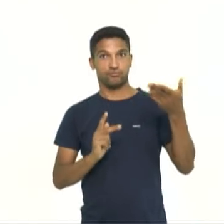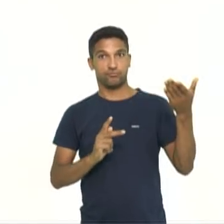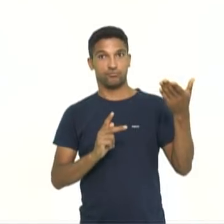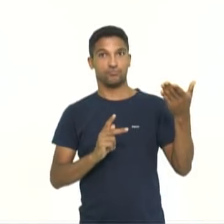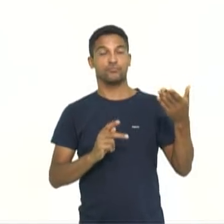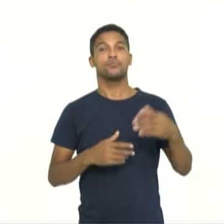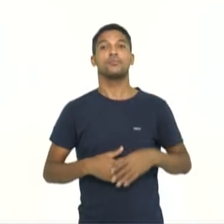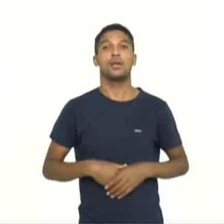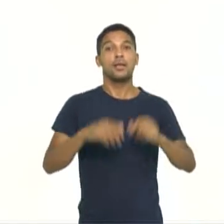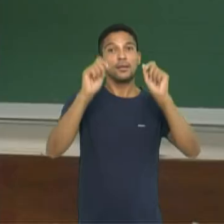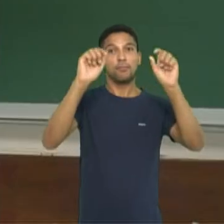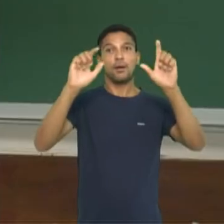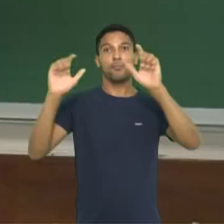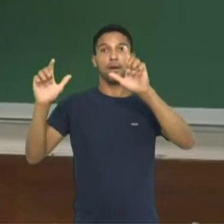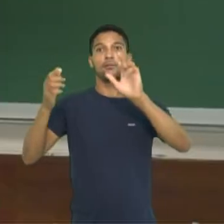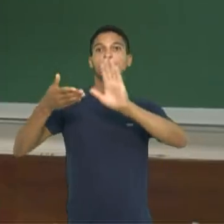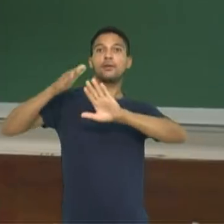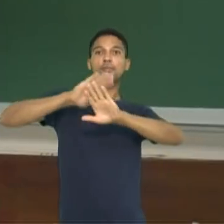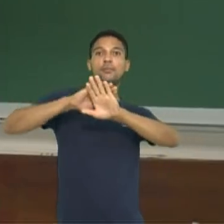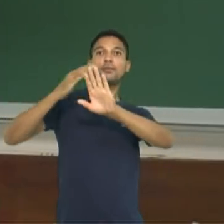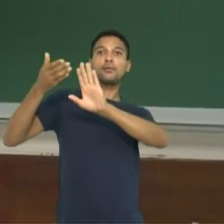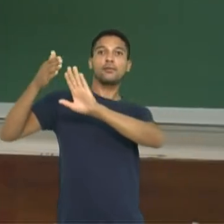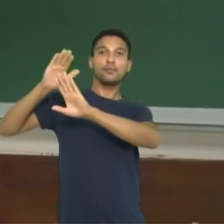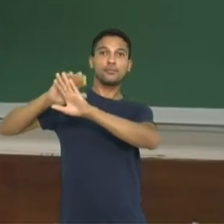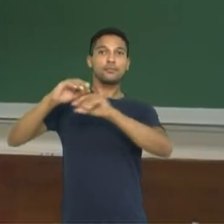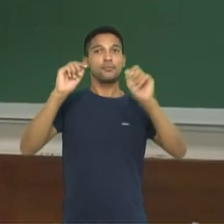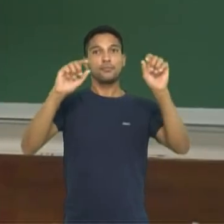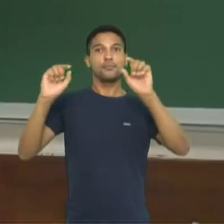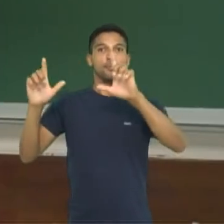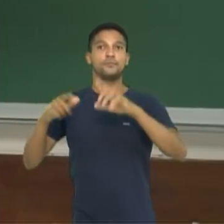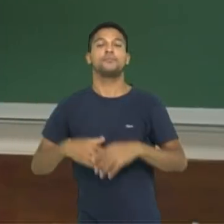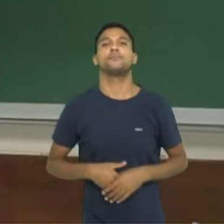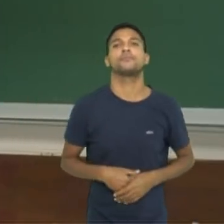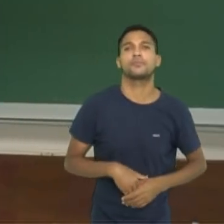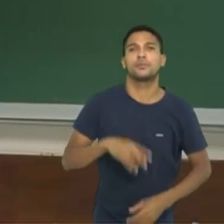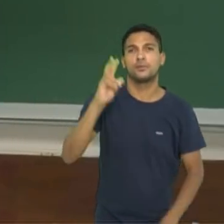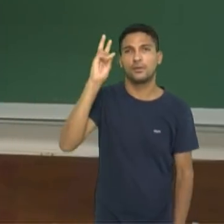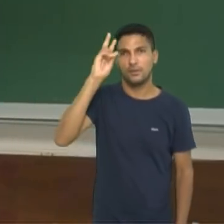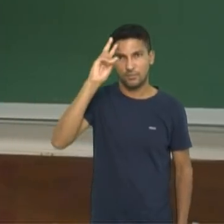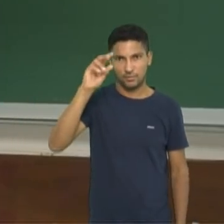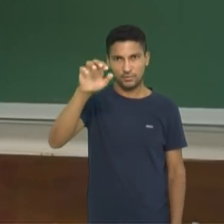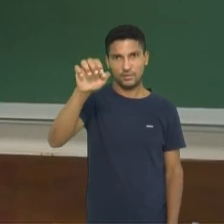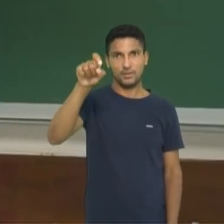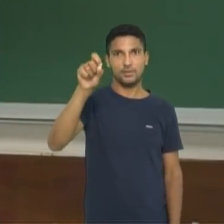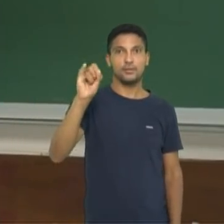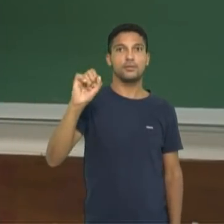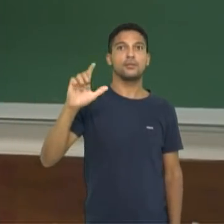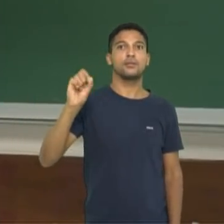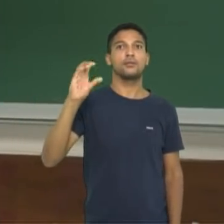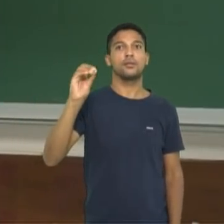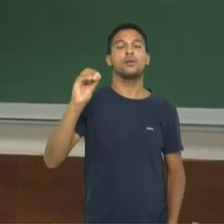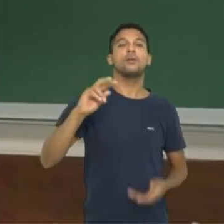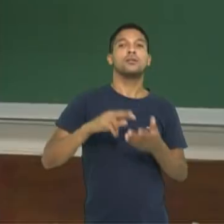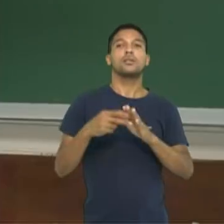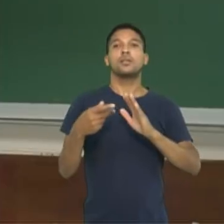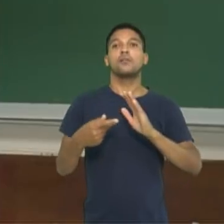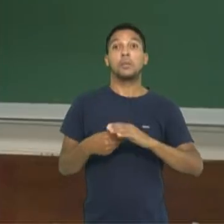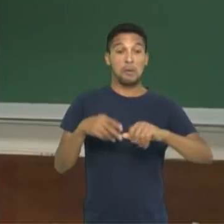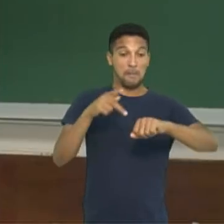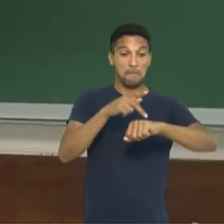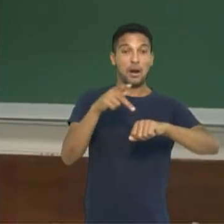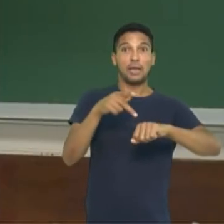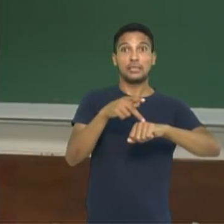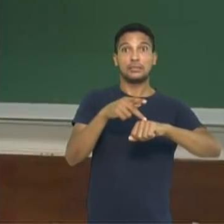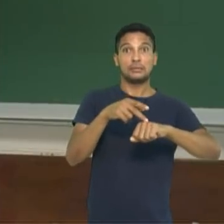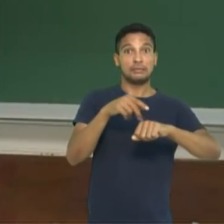Vocês já conhecem, né? Lembrando que exílio é um momento em que o escritor foi exilado, foi banido para fora do país.